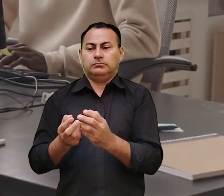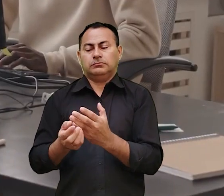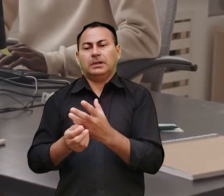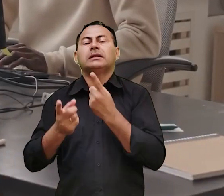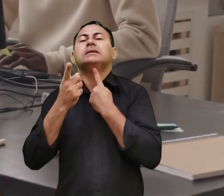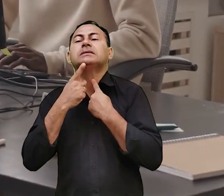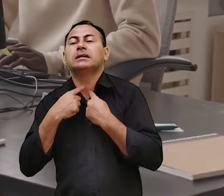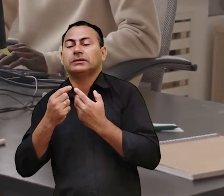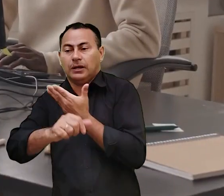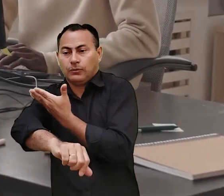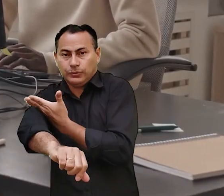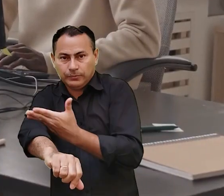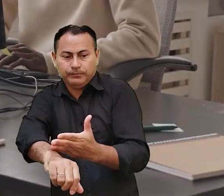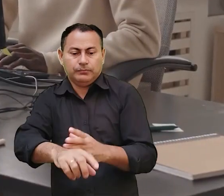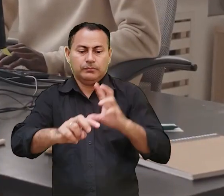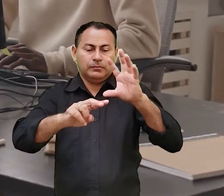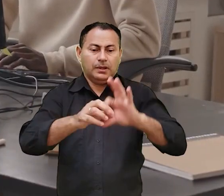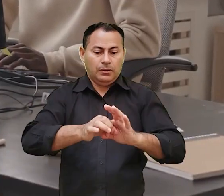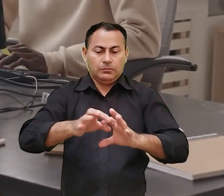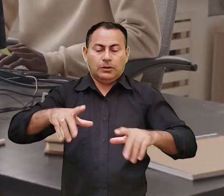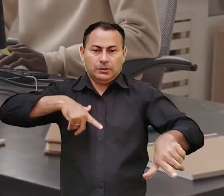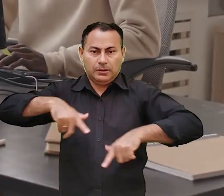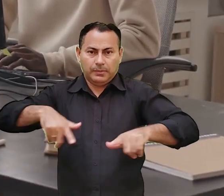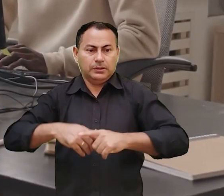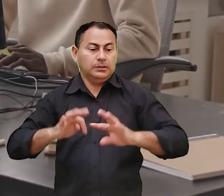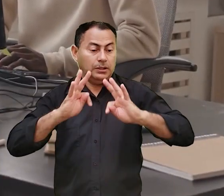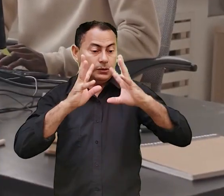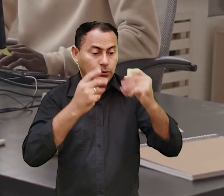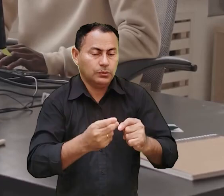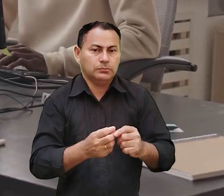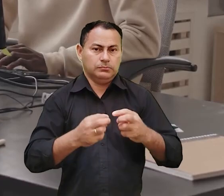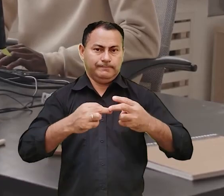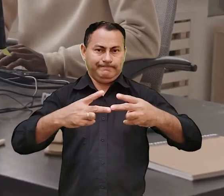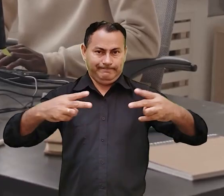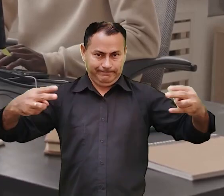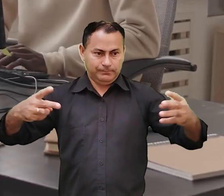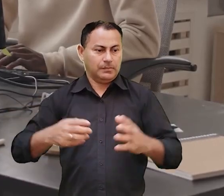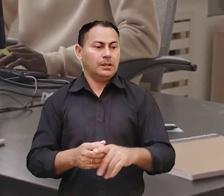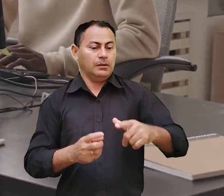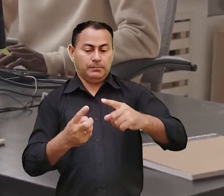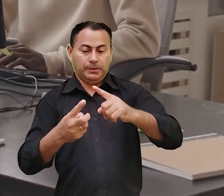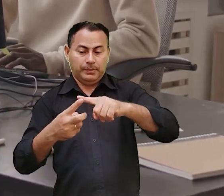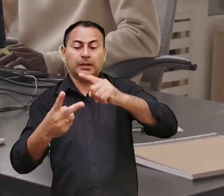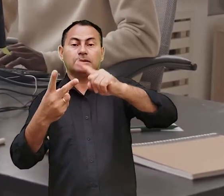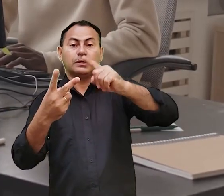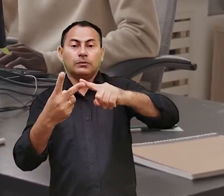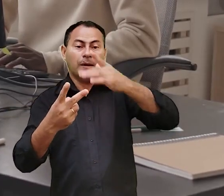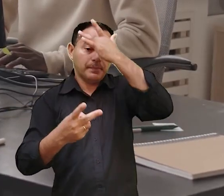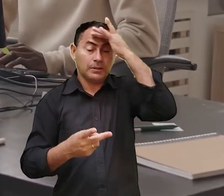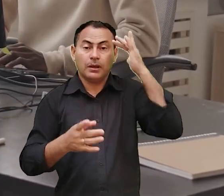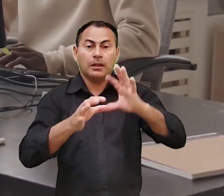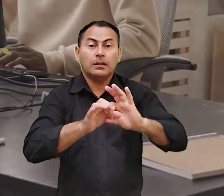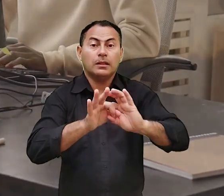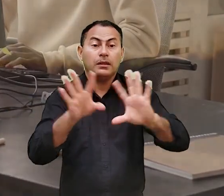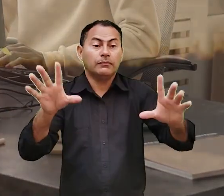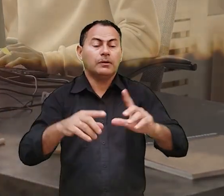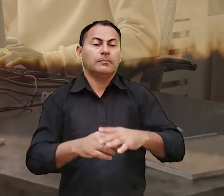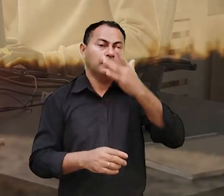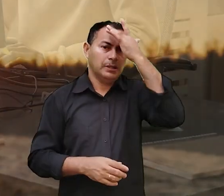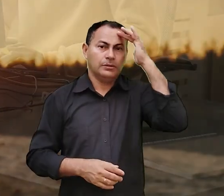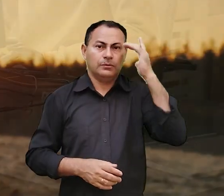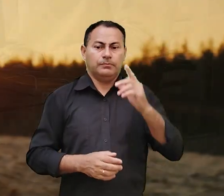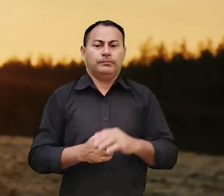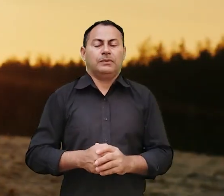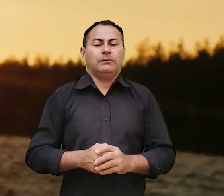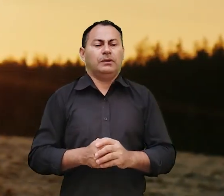a hábitos, a desejos, acorrentadas ao trabalho e a todo tipo de coisa. Outro tipo são as pessoas livres. Só